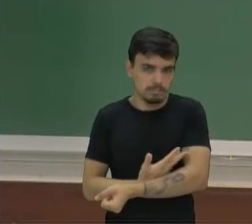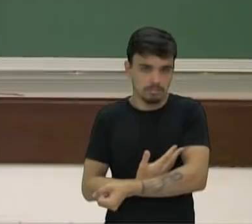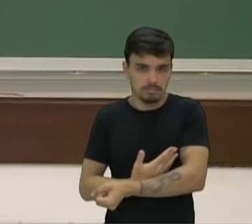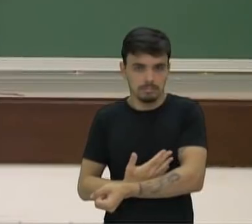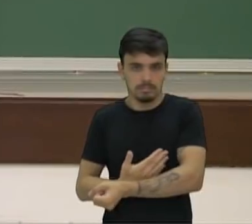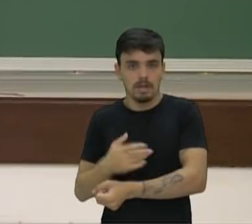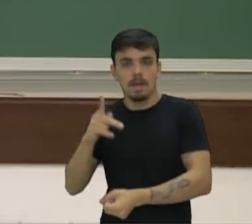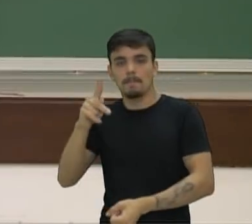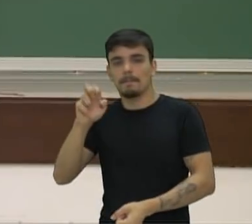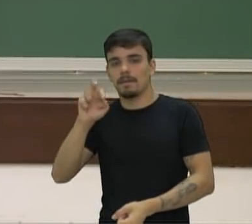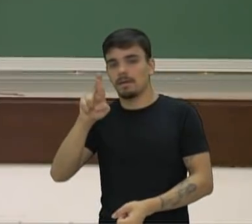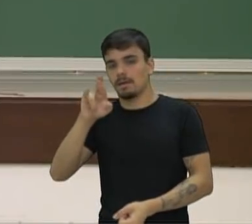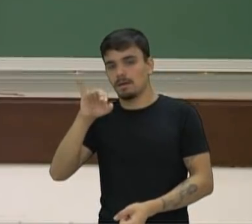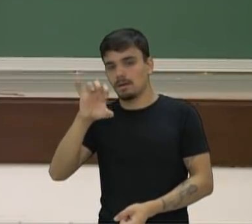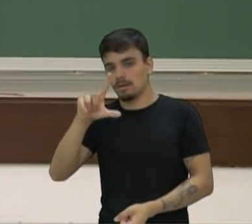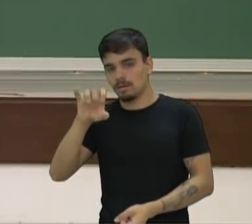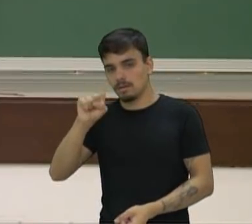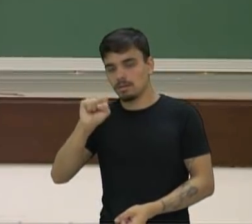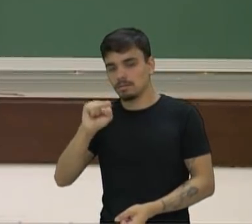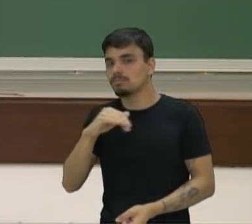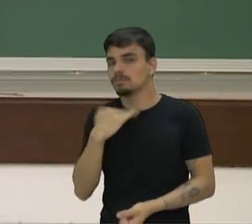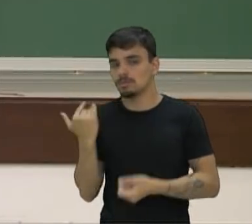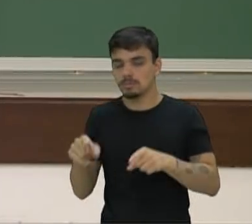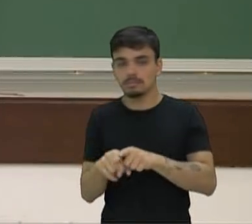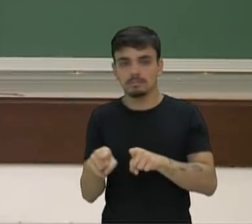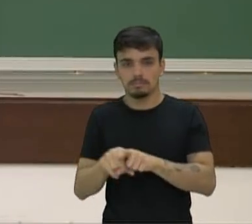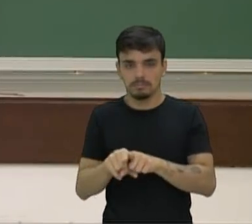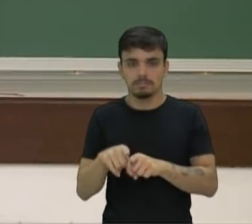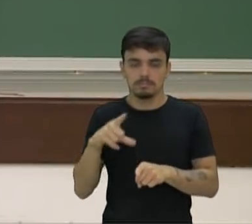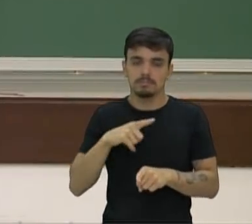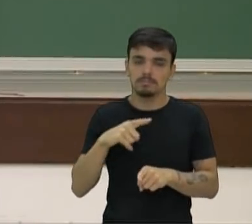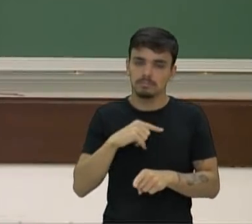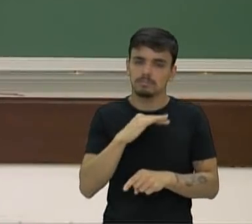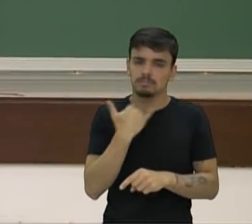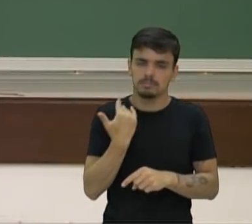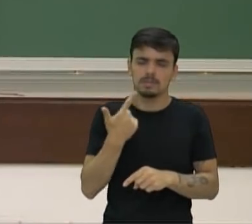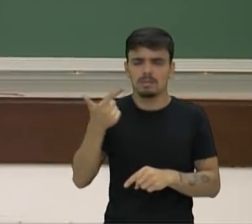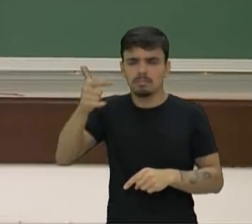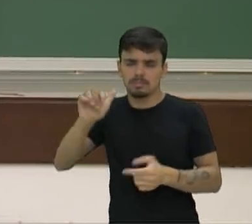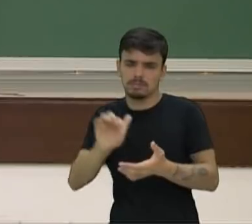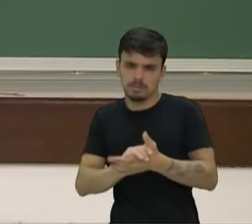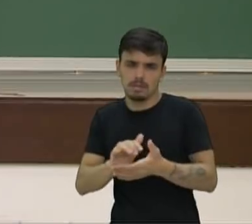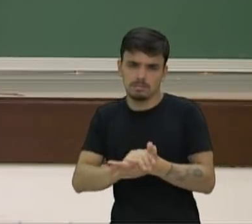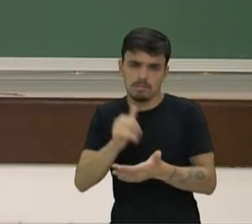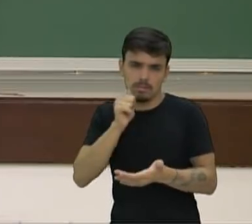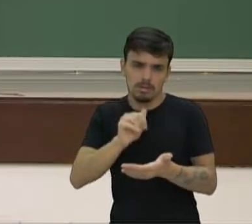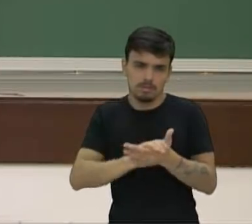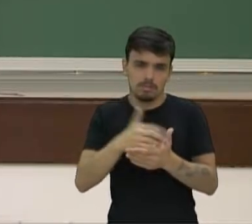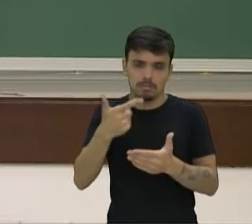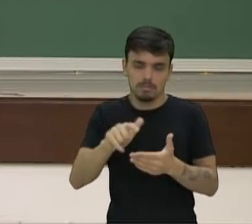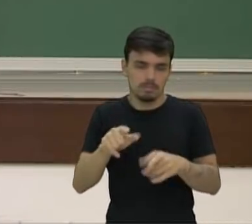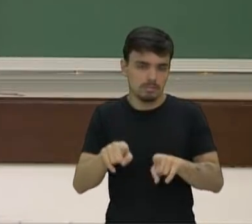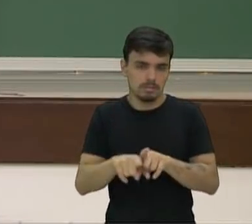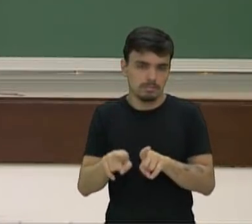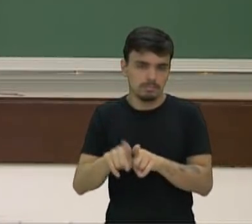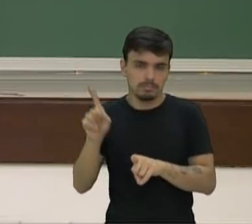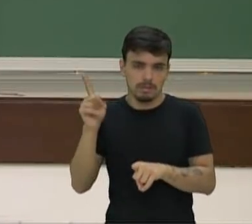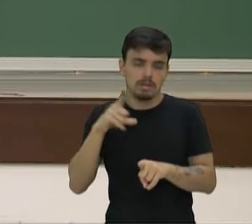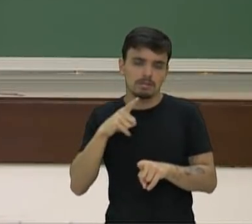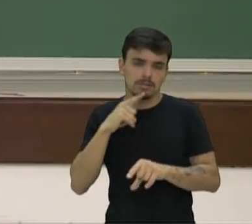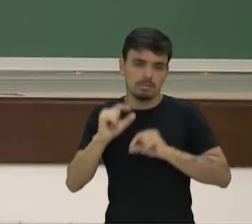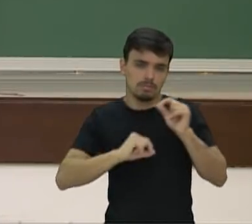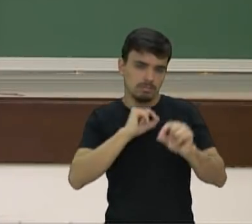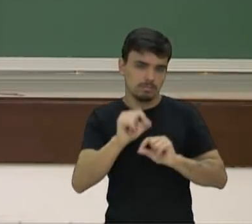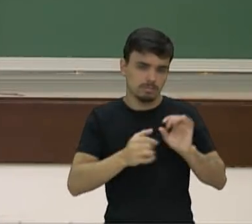falecendo. Aspásia teve o período, enfim, né, de luto, mas ela depois casou com outro ateniense, o que mostra que realmente ela era uma mulher com uma